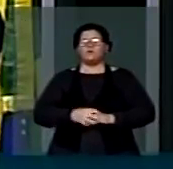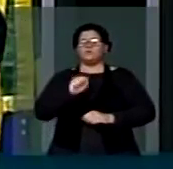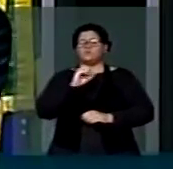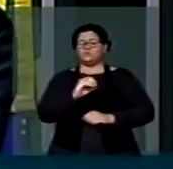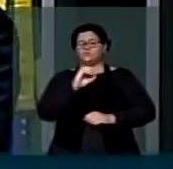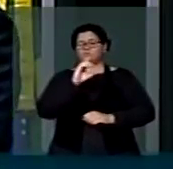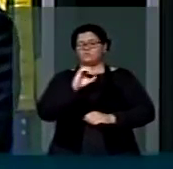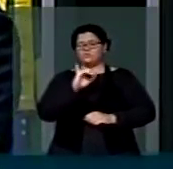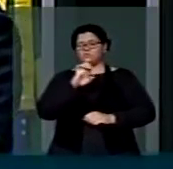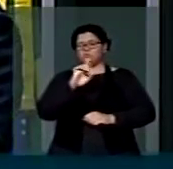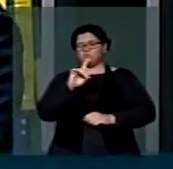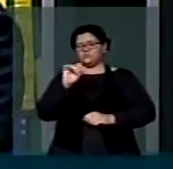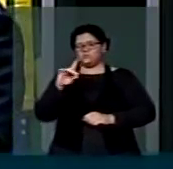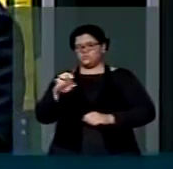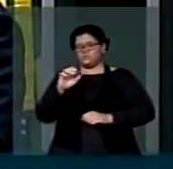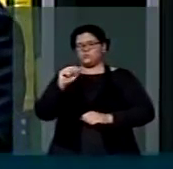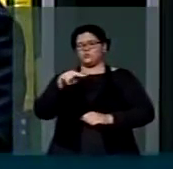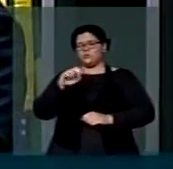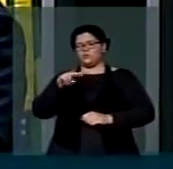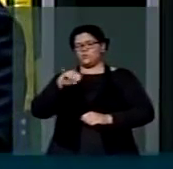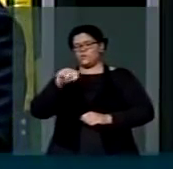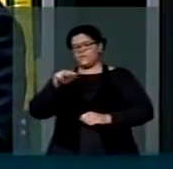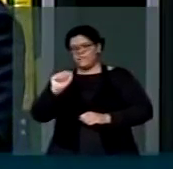Sociedade Anônima.